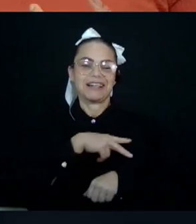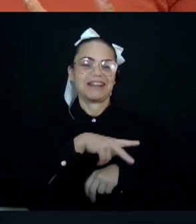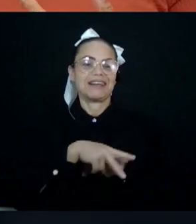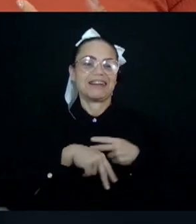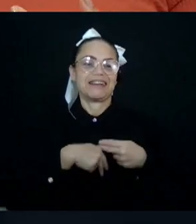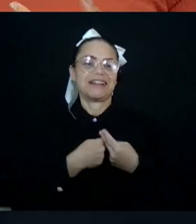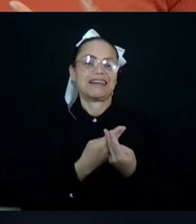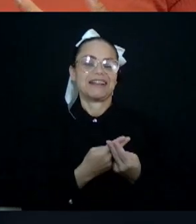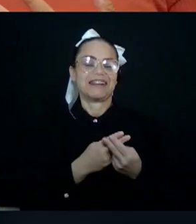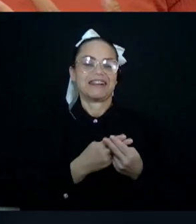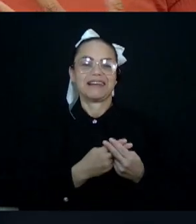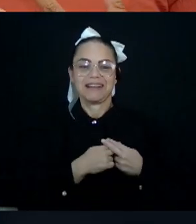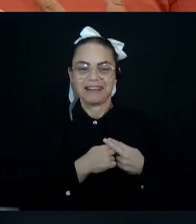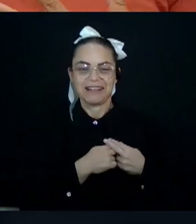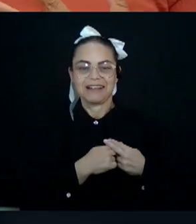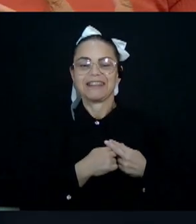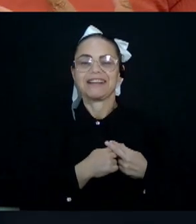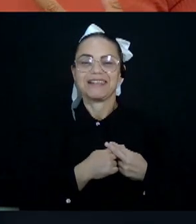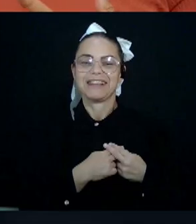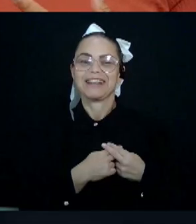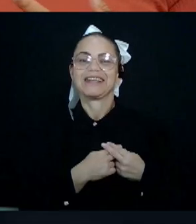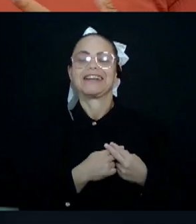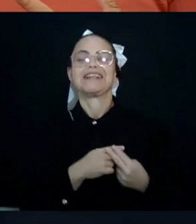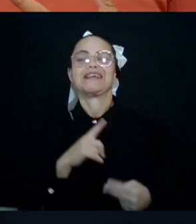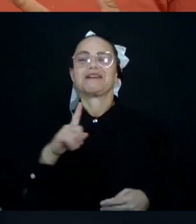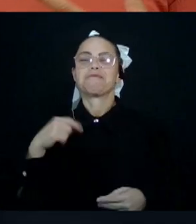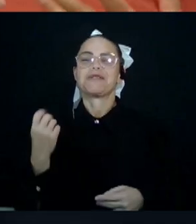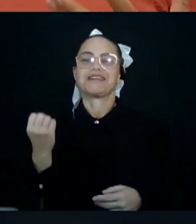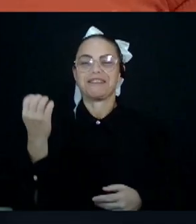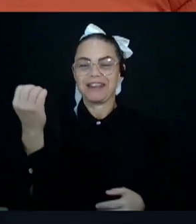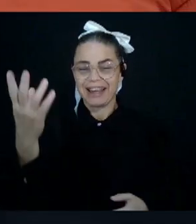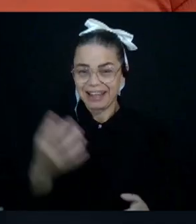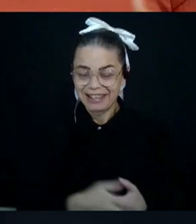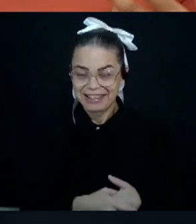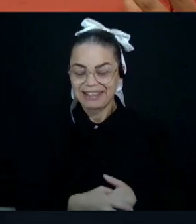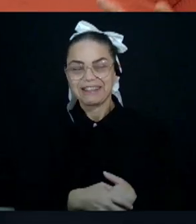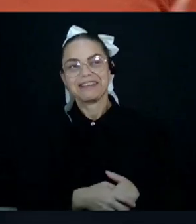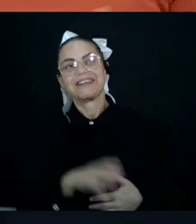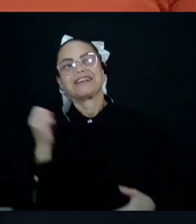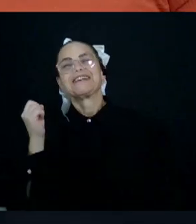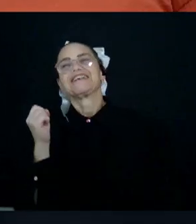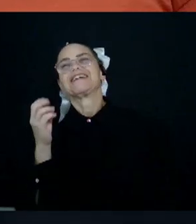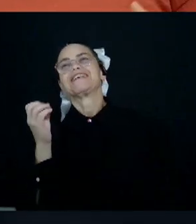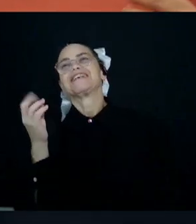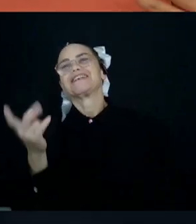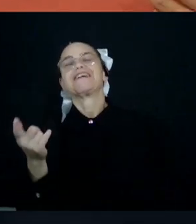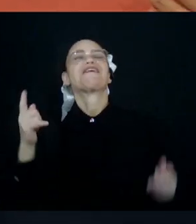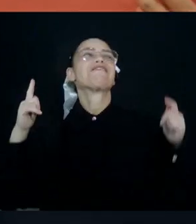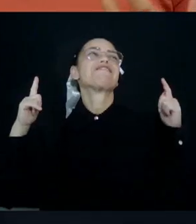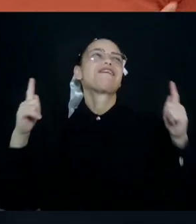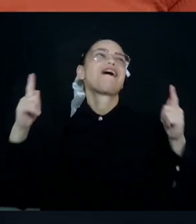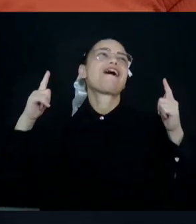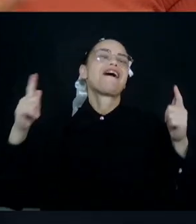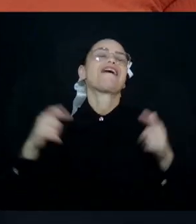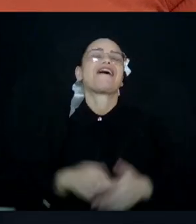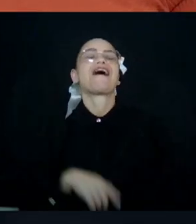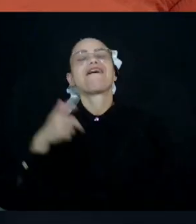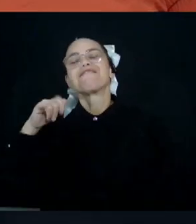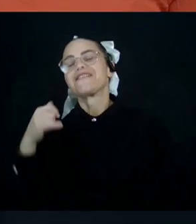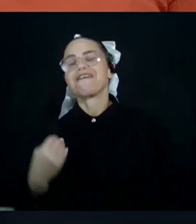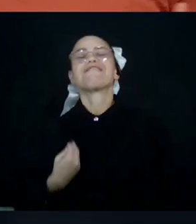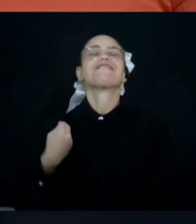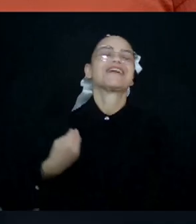fez, seu Wellington, alguma viagem que você foi, né, curtiu, aproveitou a folha em branco, aí você